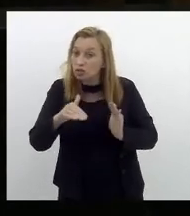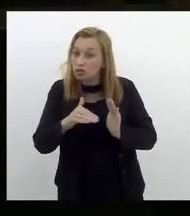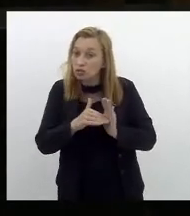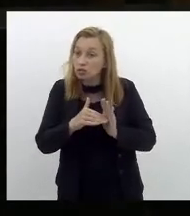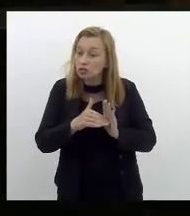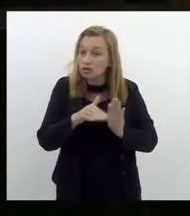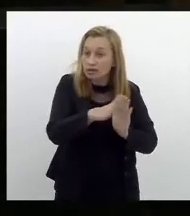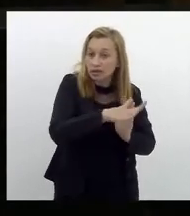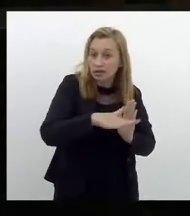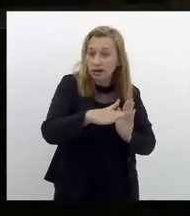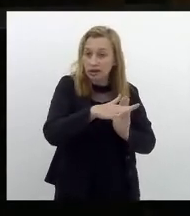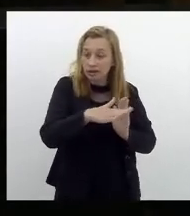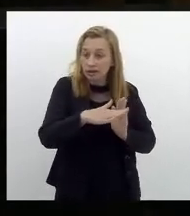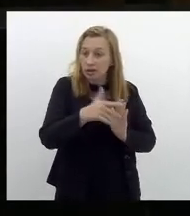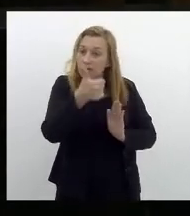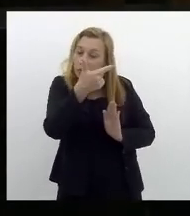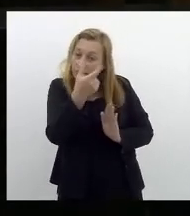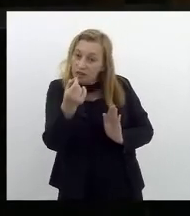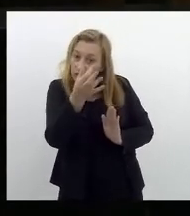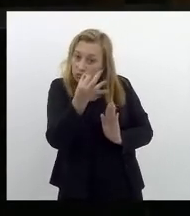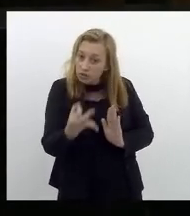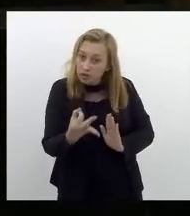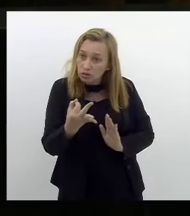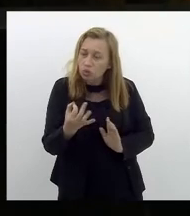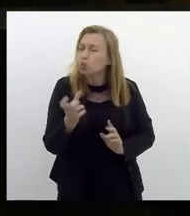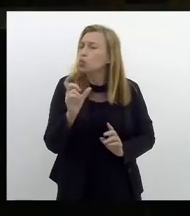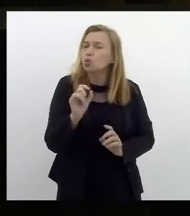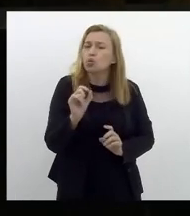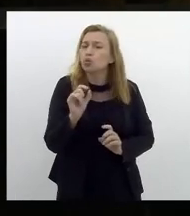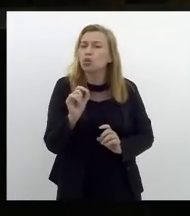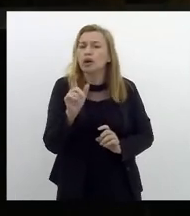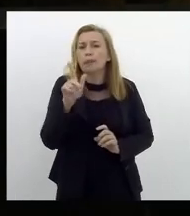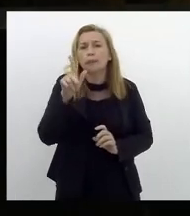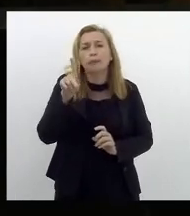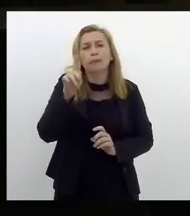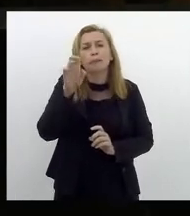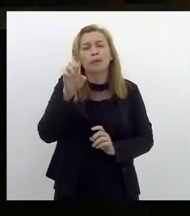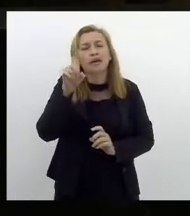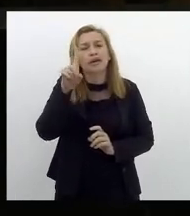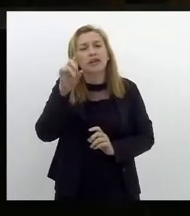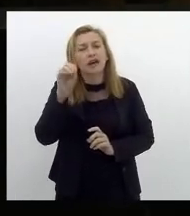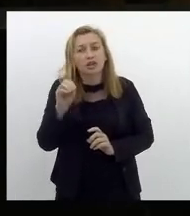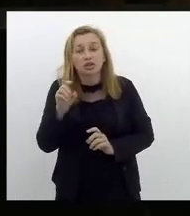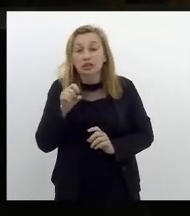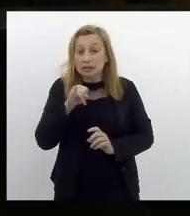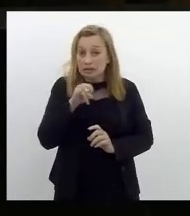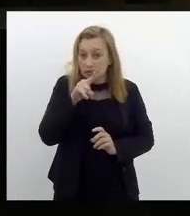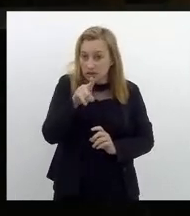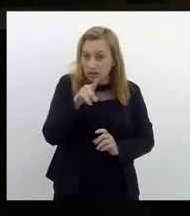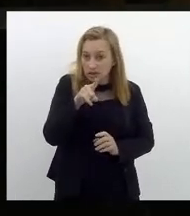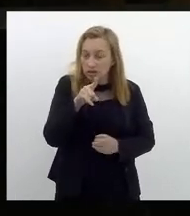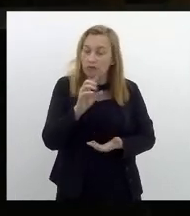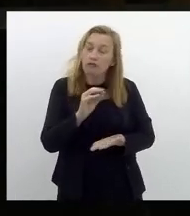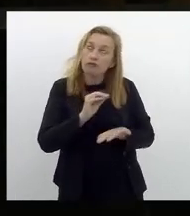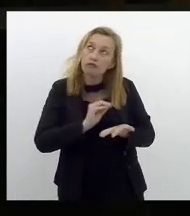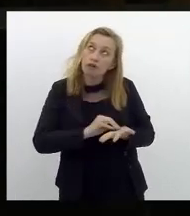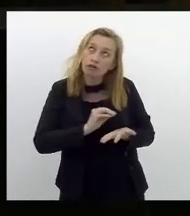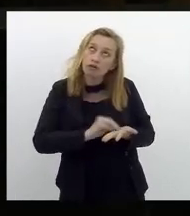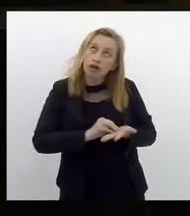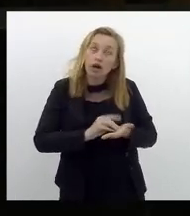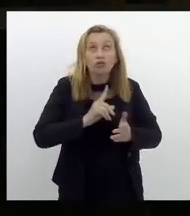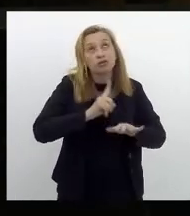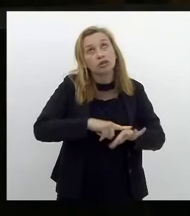categorias para 20%. O que é esse pedágio? Se você faltava no tempo